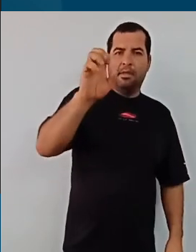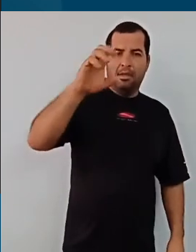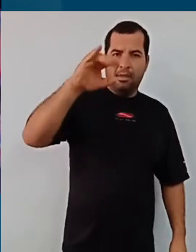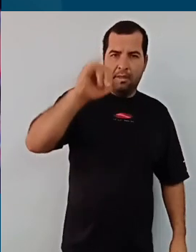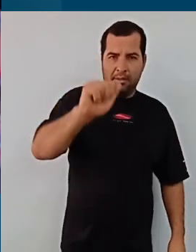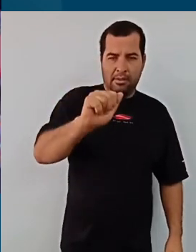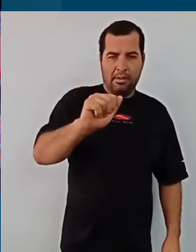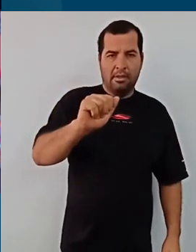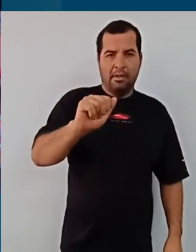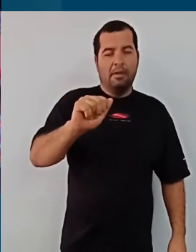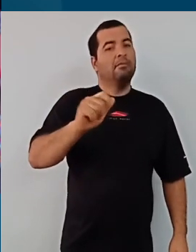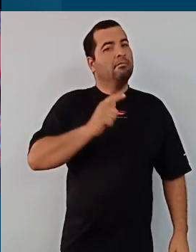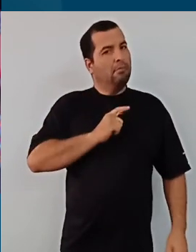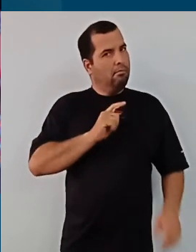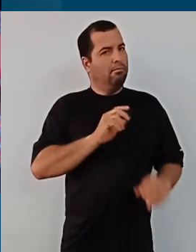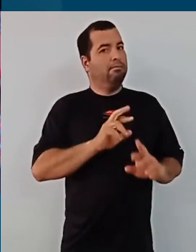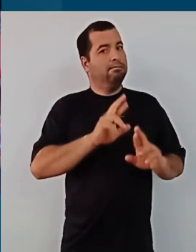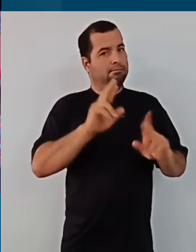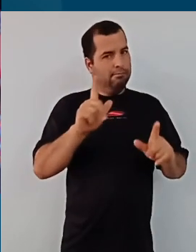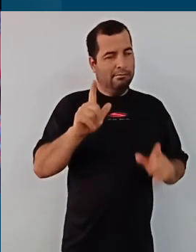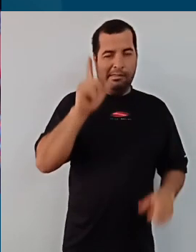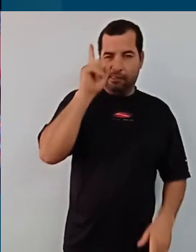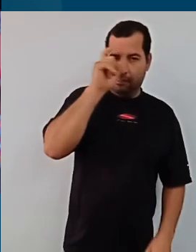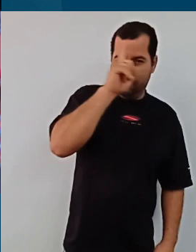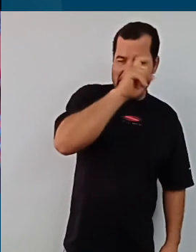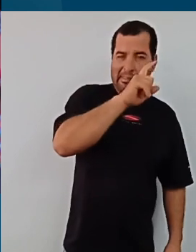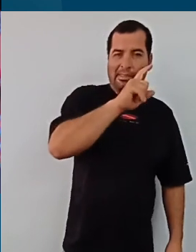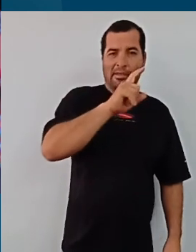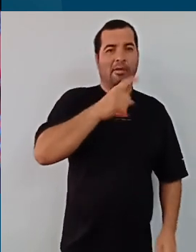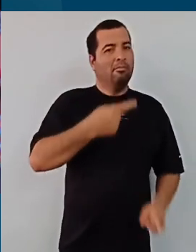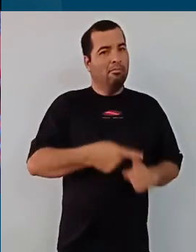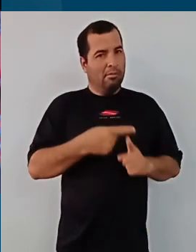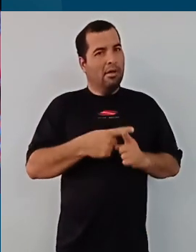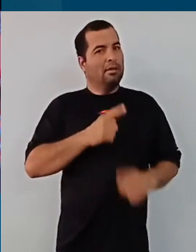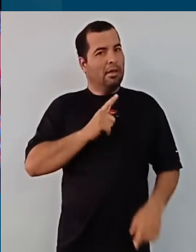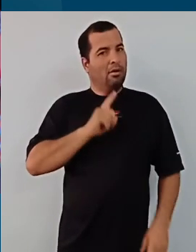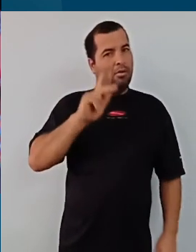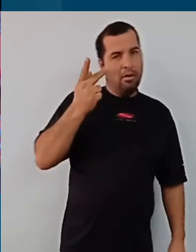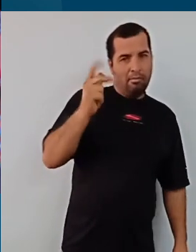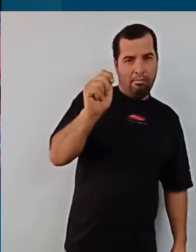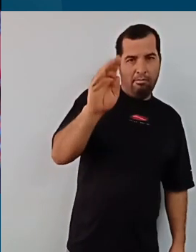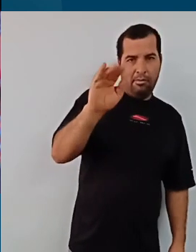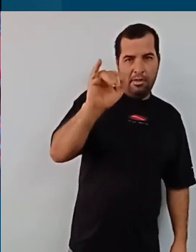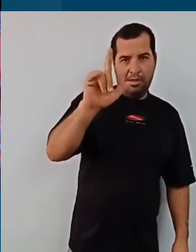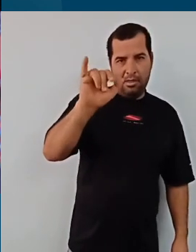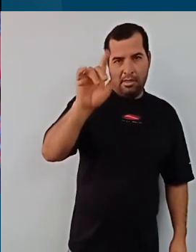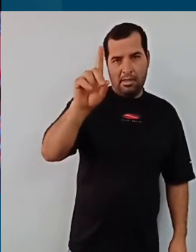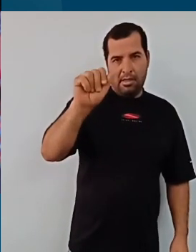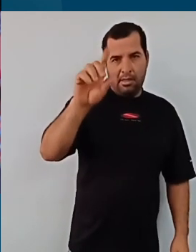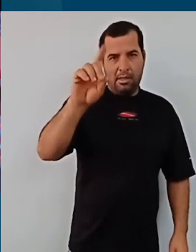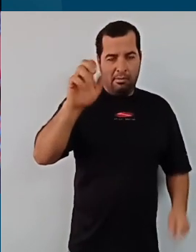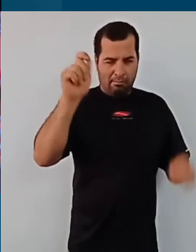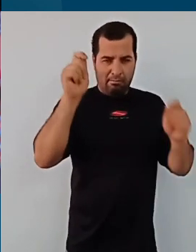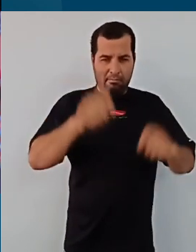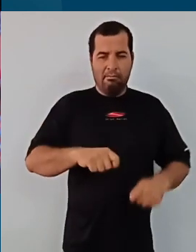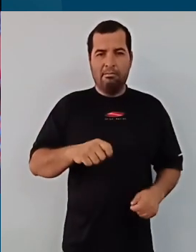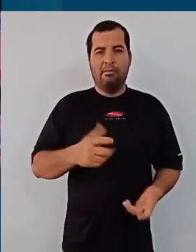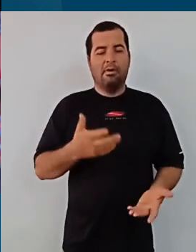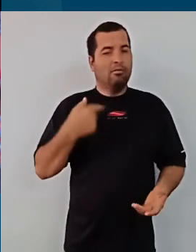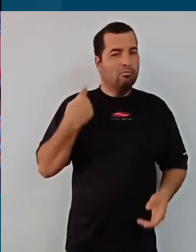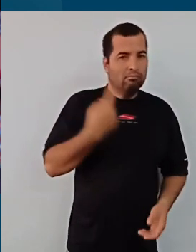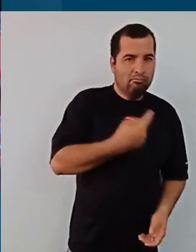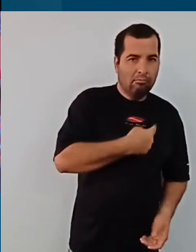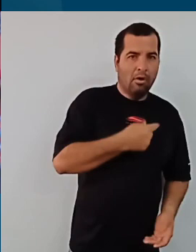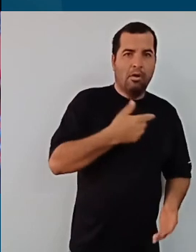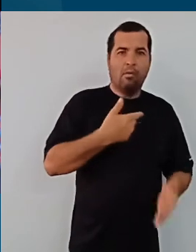extremamente complexas perto das habilidades, considerando ali os conjuntos de competências que a gente tem para